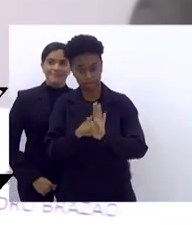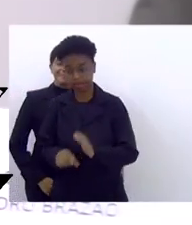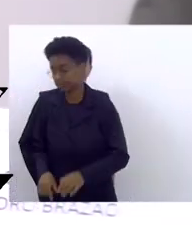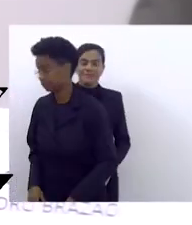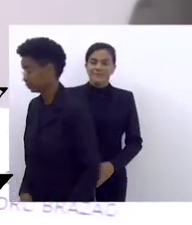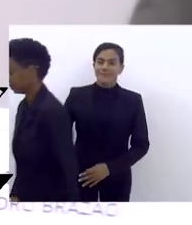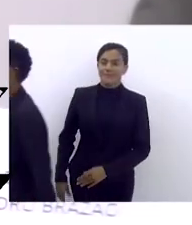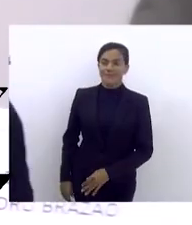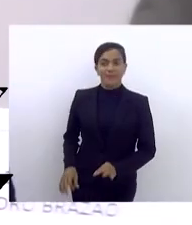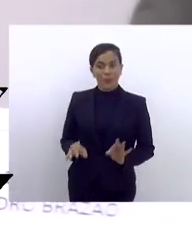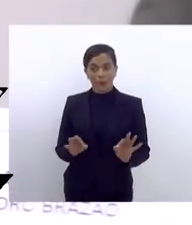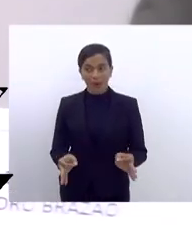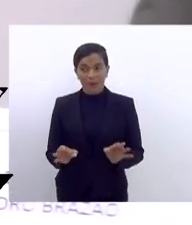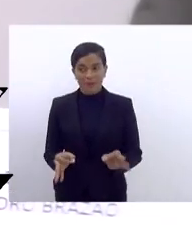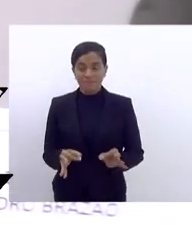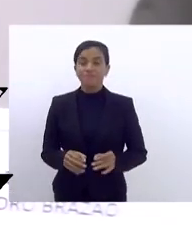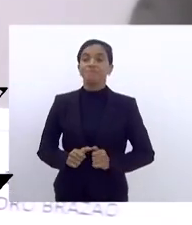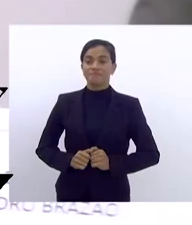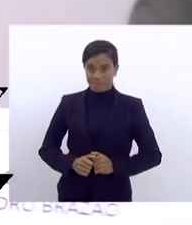não é